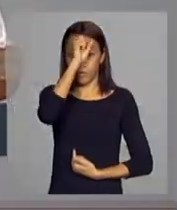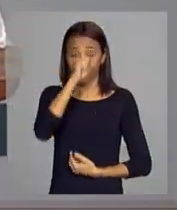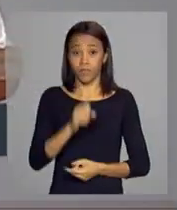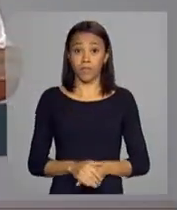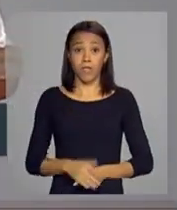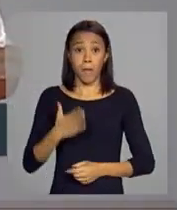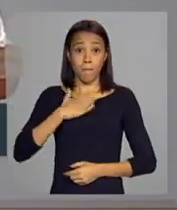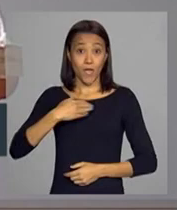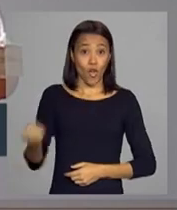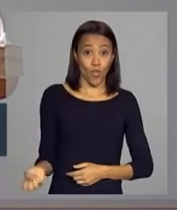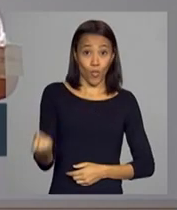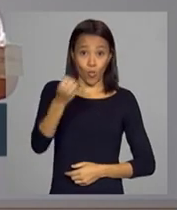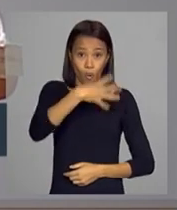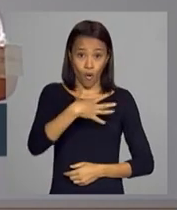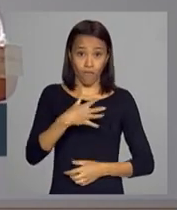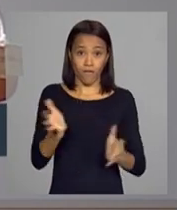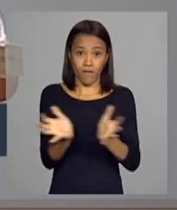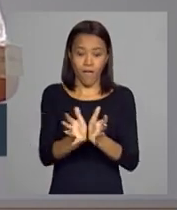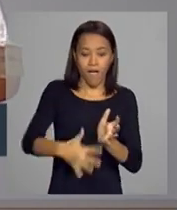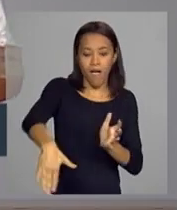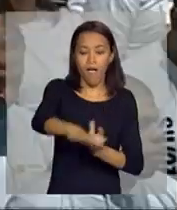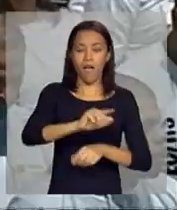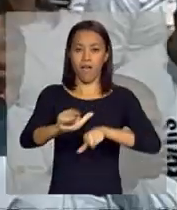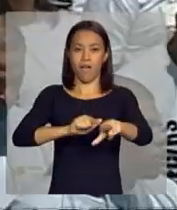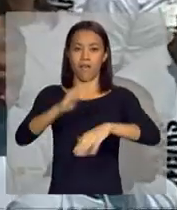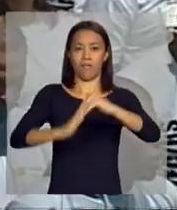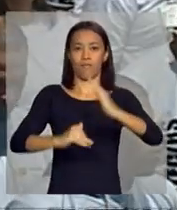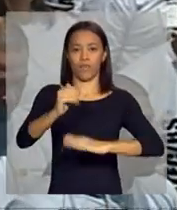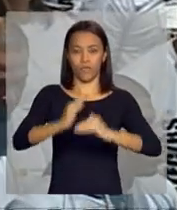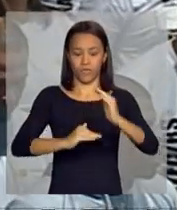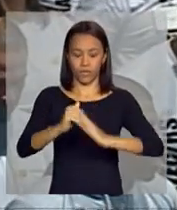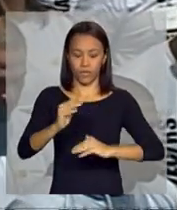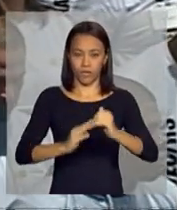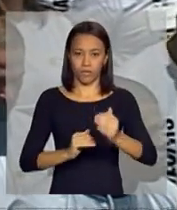minha nova atividade profissional.